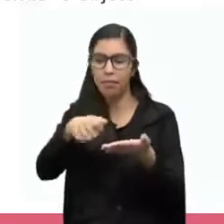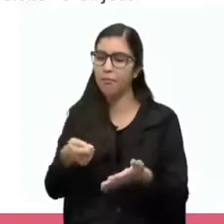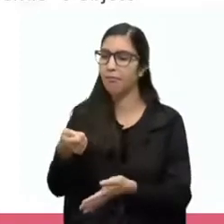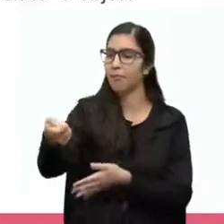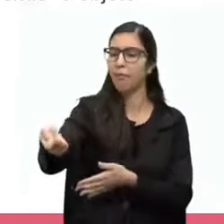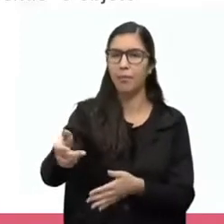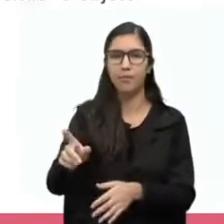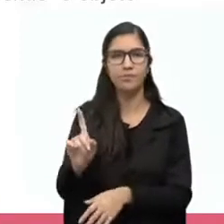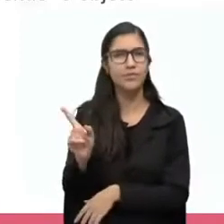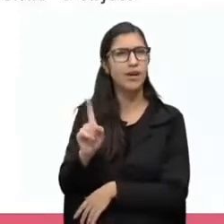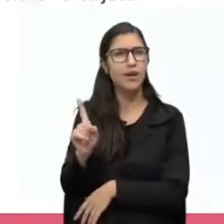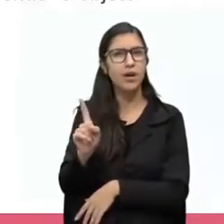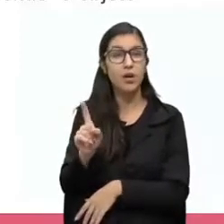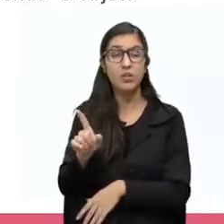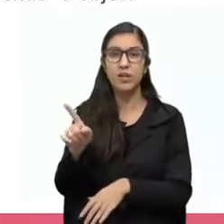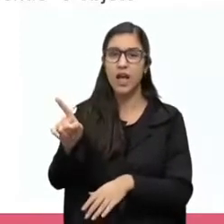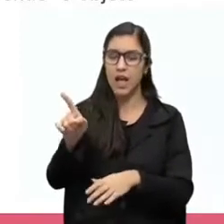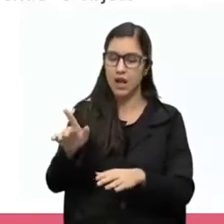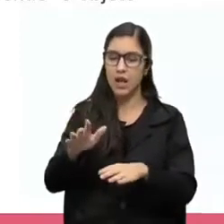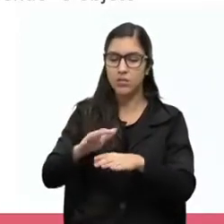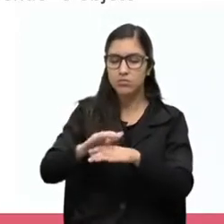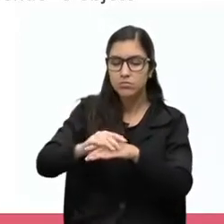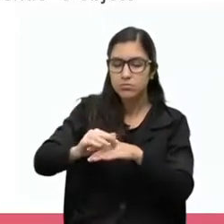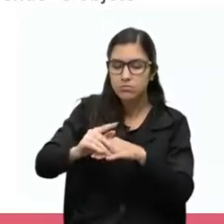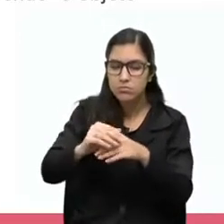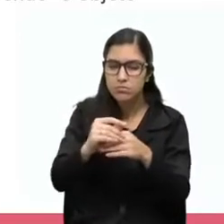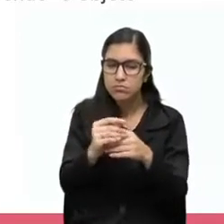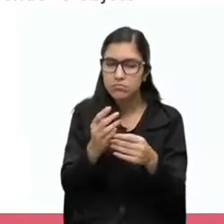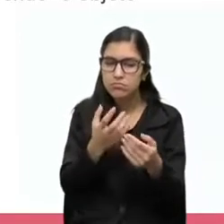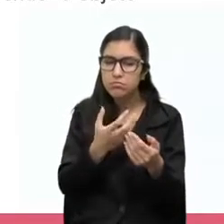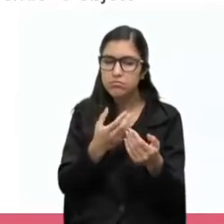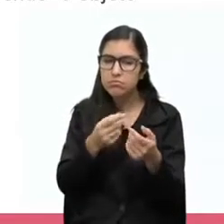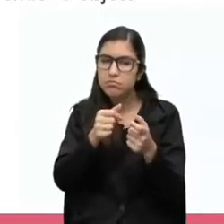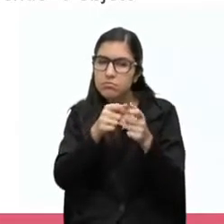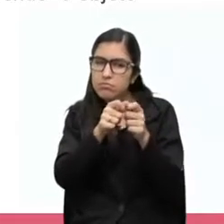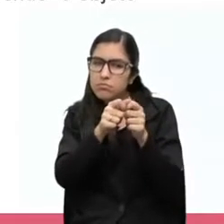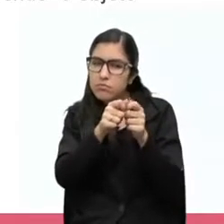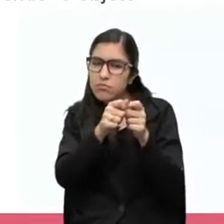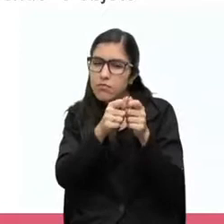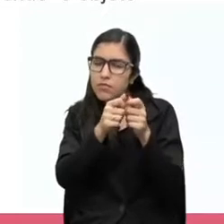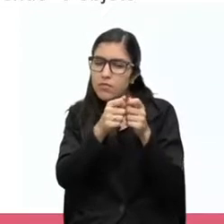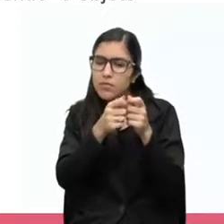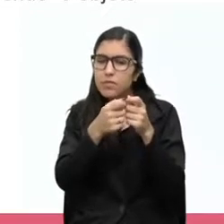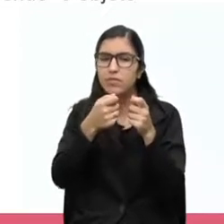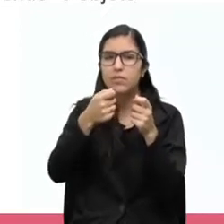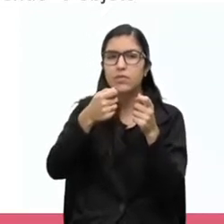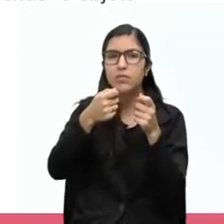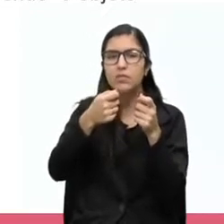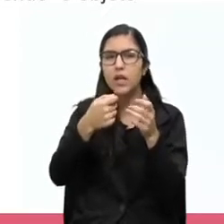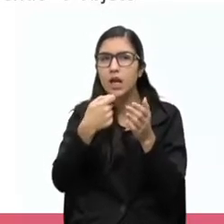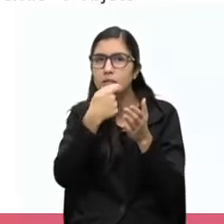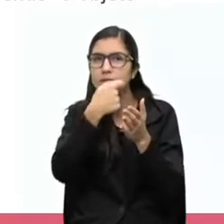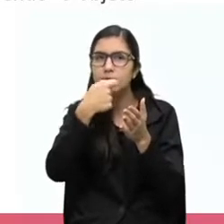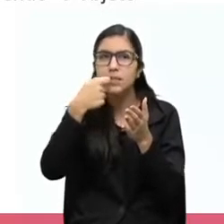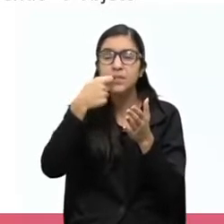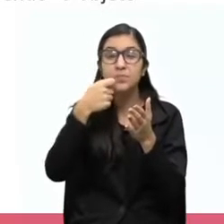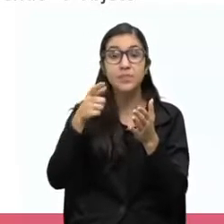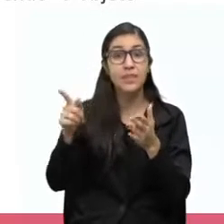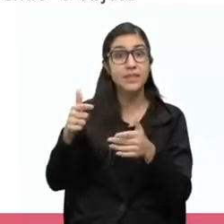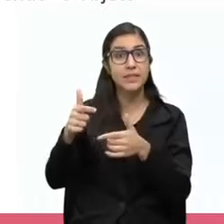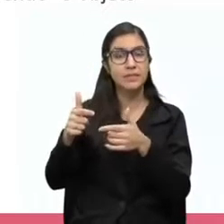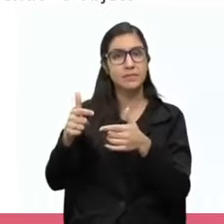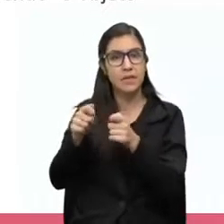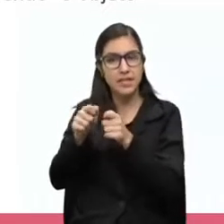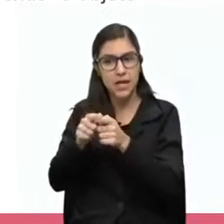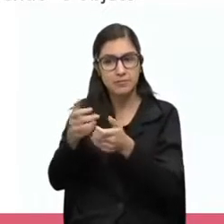já colocar na boquinha da criança. Não, ela vai manusear, ela vai sentir a escovinha de dente antes de ser colocada. Esse